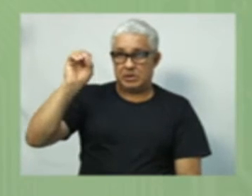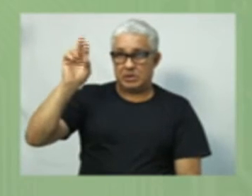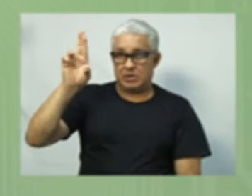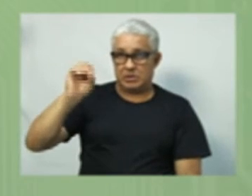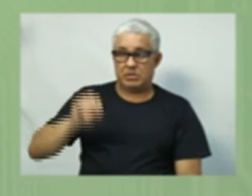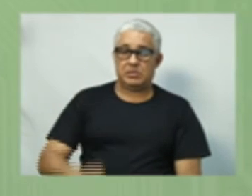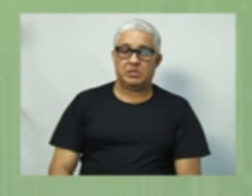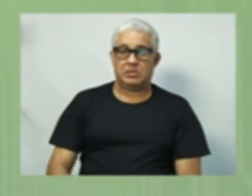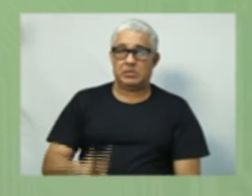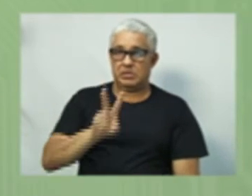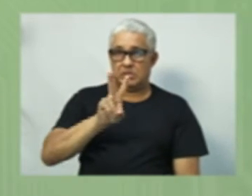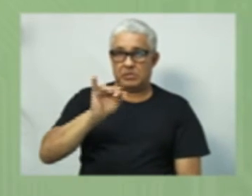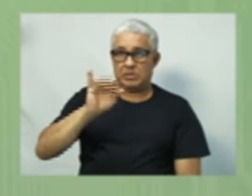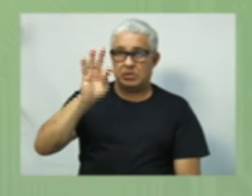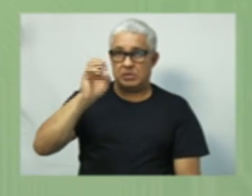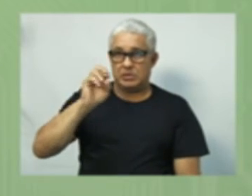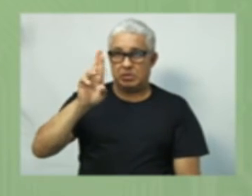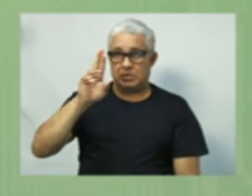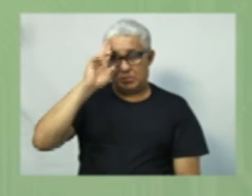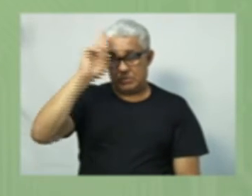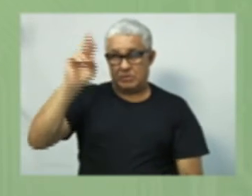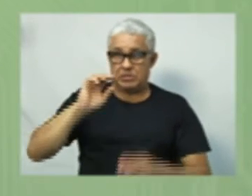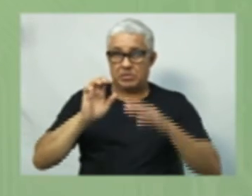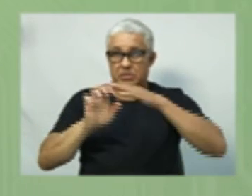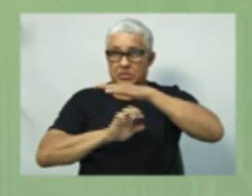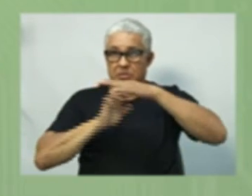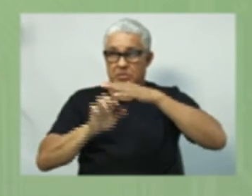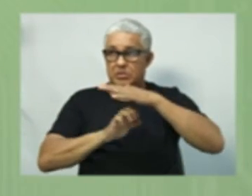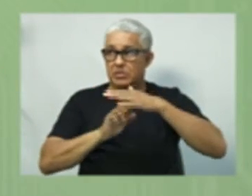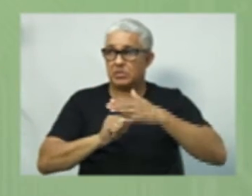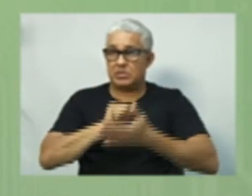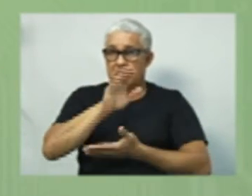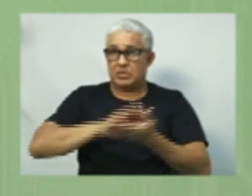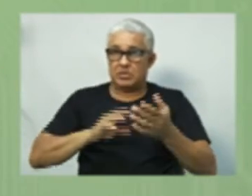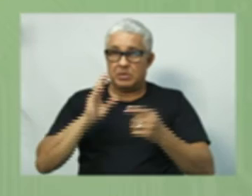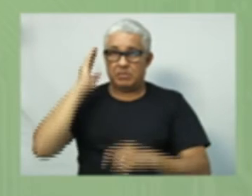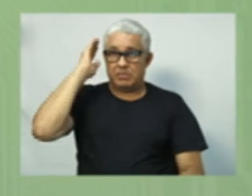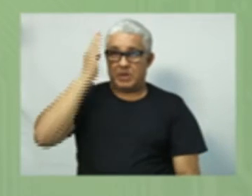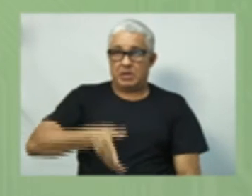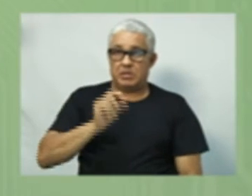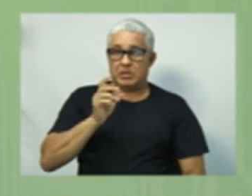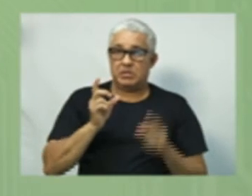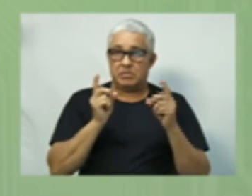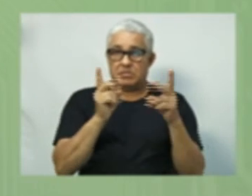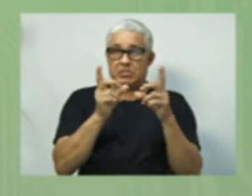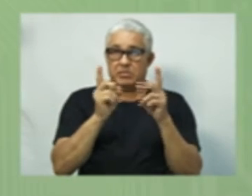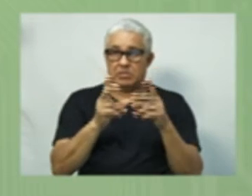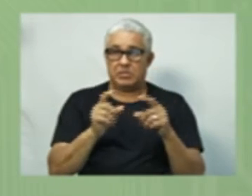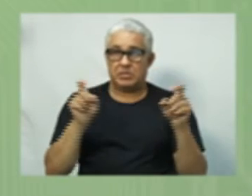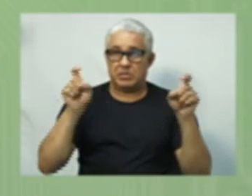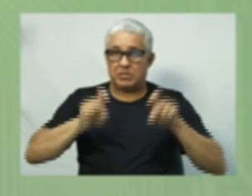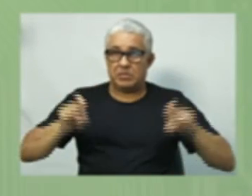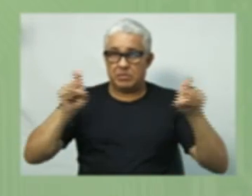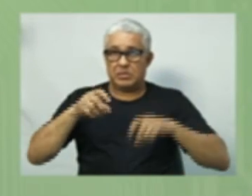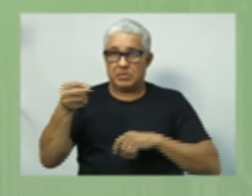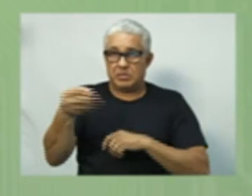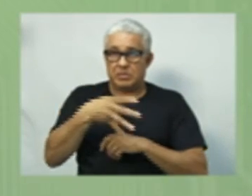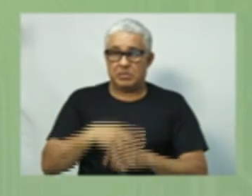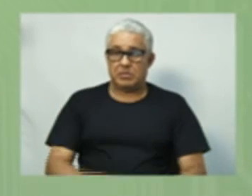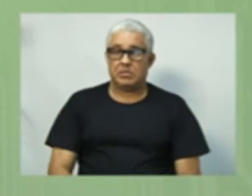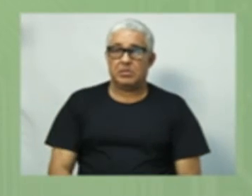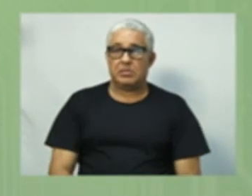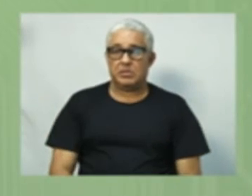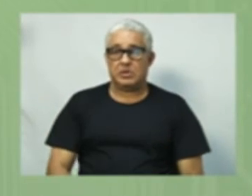Portanto, Vitor, né, que é o dono de uma empresa, sua atividade principal é de venda de computadores novos. Ele